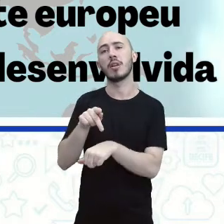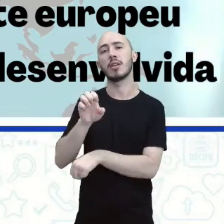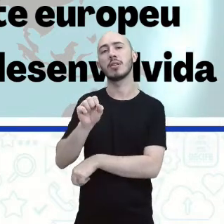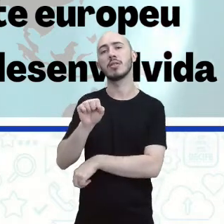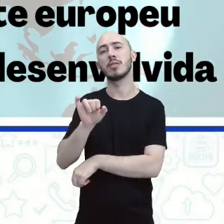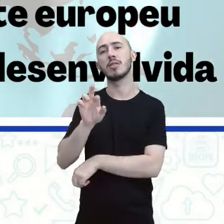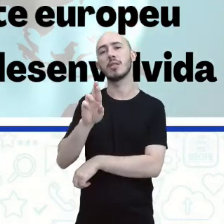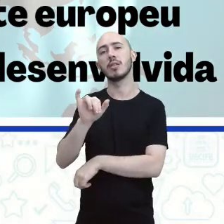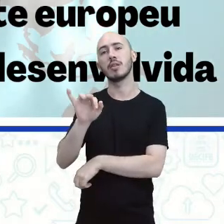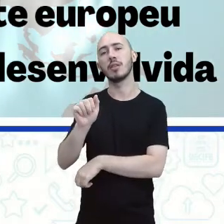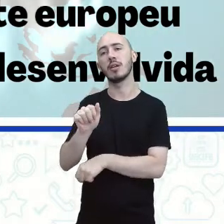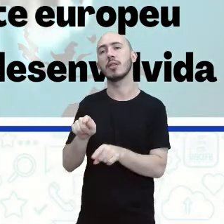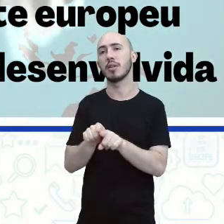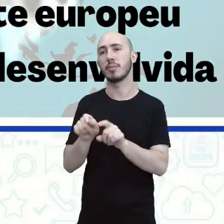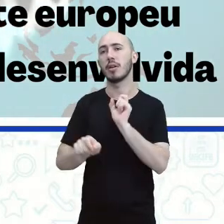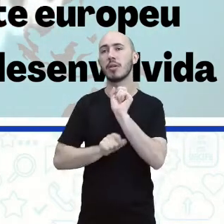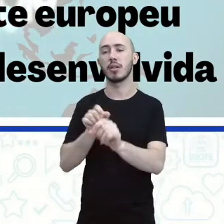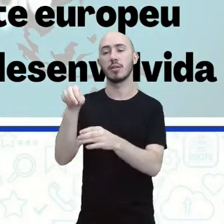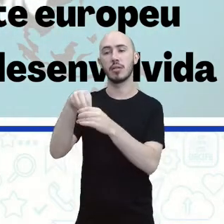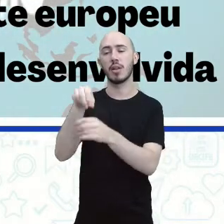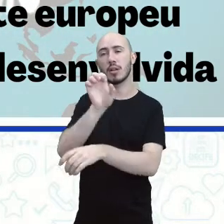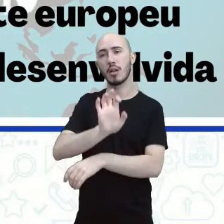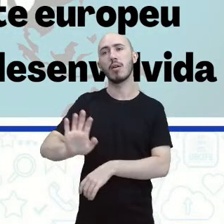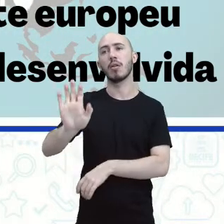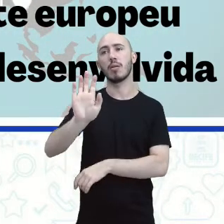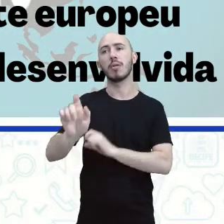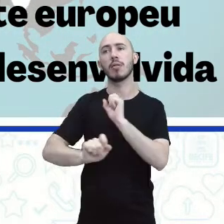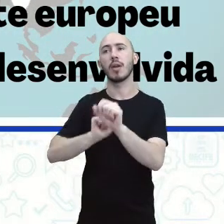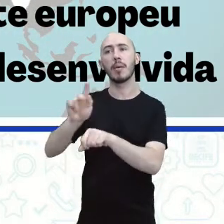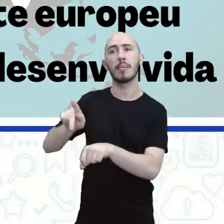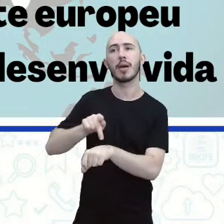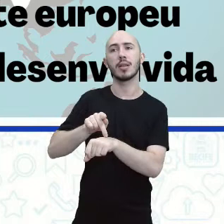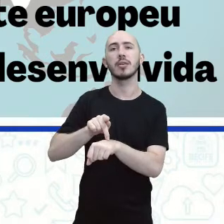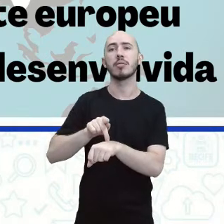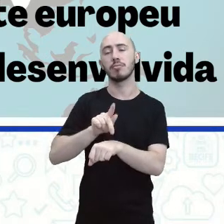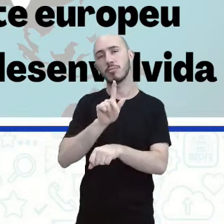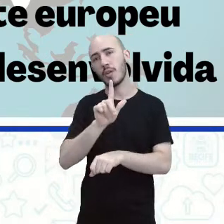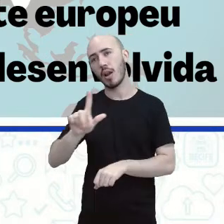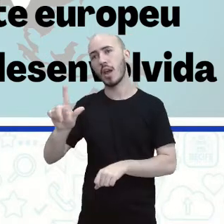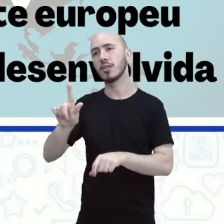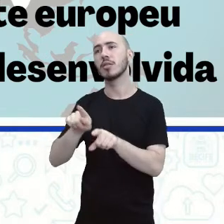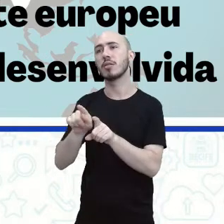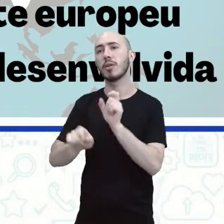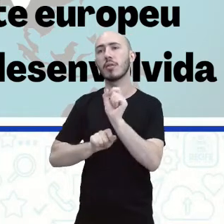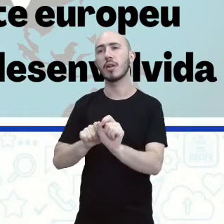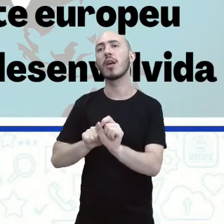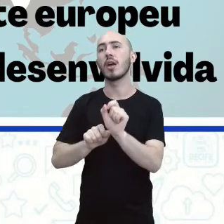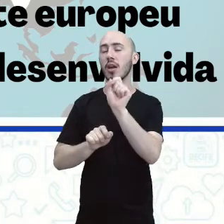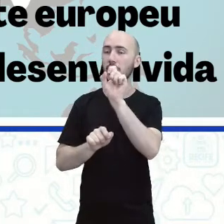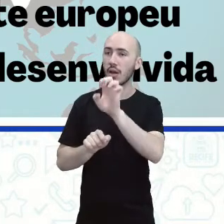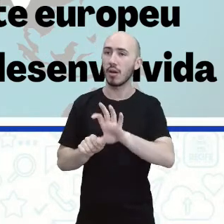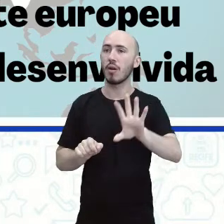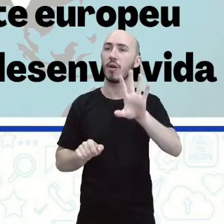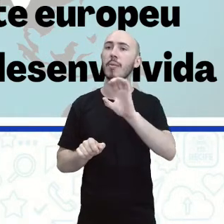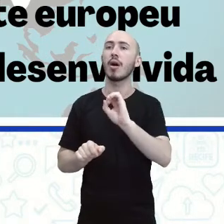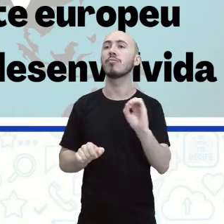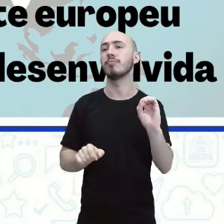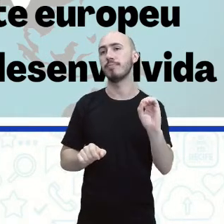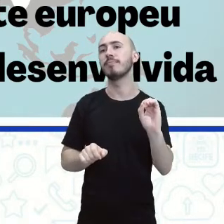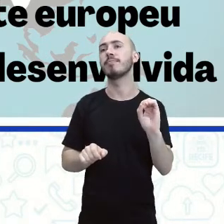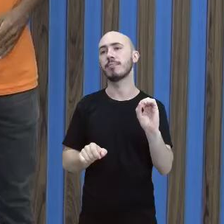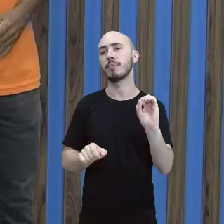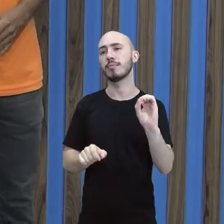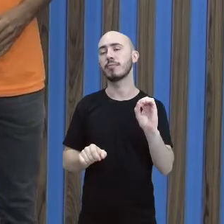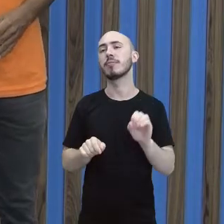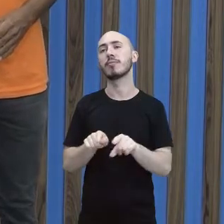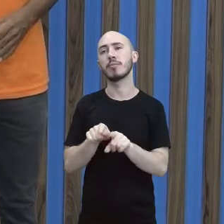migração. Dentro da própria Europa, países do leste europeu para a Europa ocidental, uma Europa mais desenvolvida, então eles migram lá